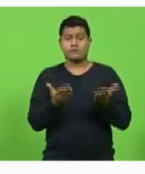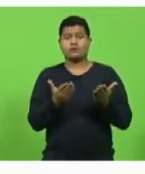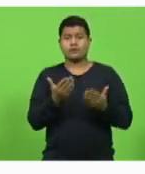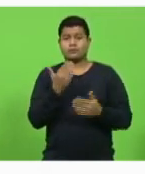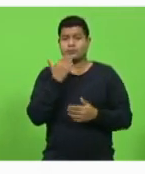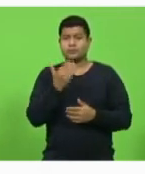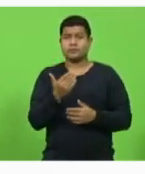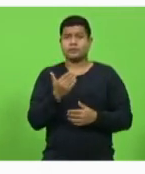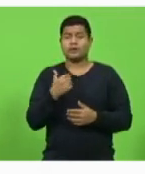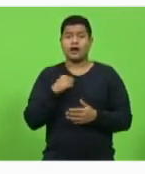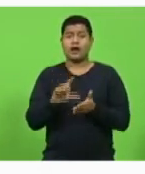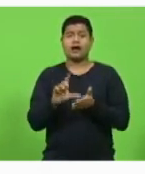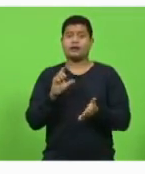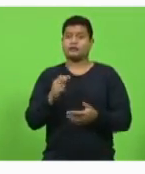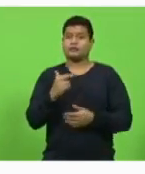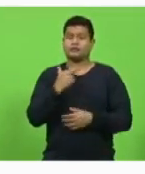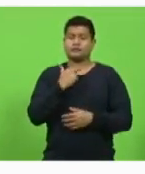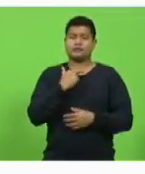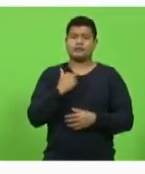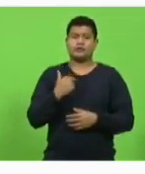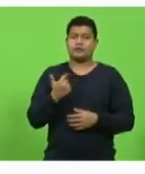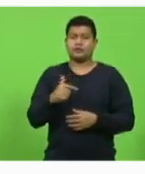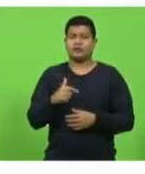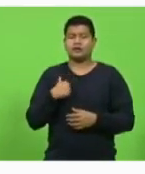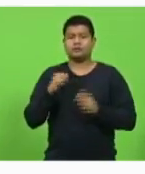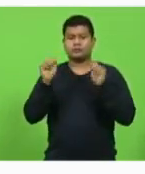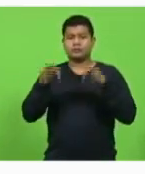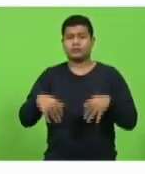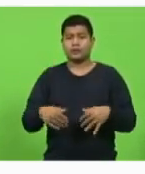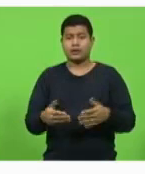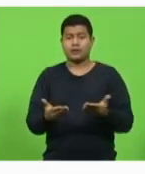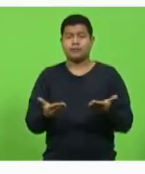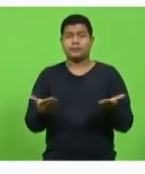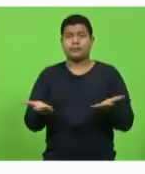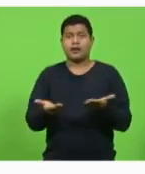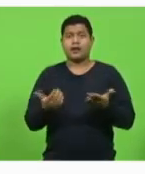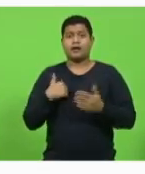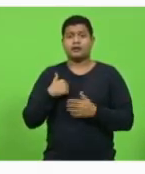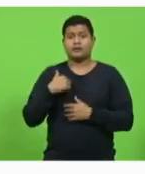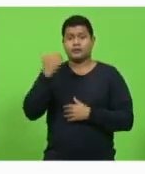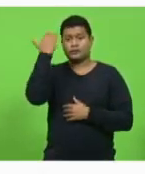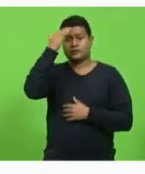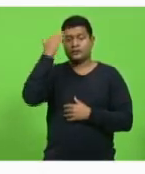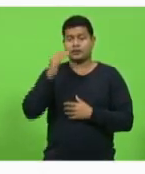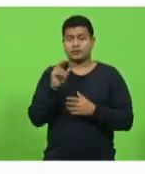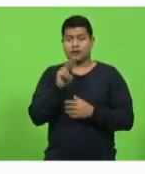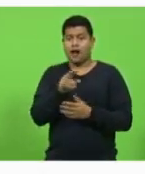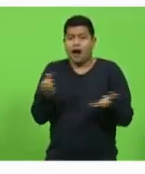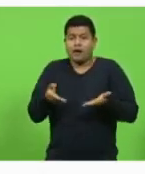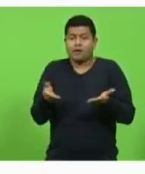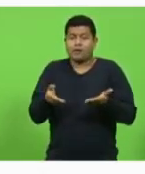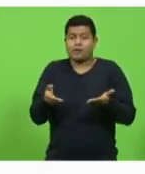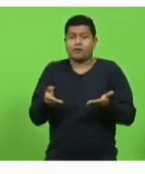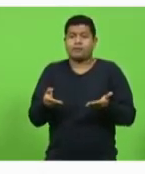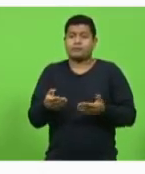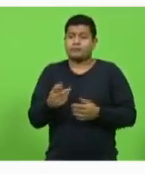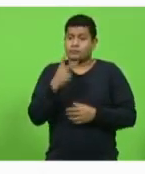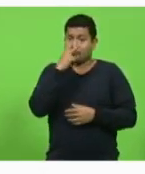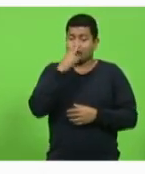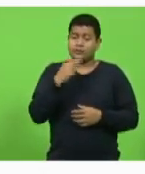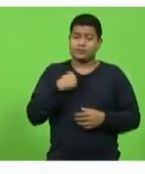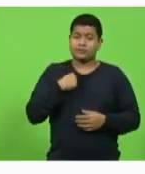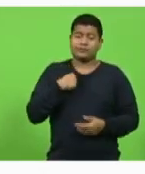não o faria. Iria direto da parte conclusiva. Mas diante desta quadra que nós nos encontramos, me parece que eu sou